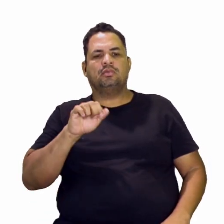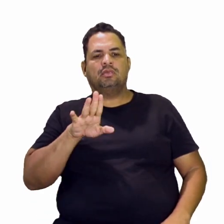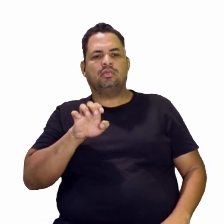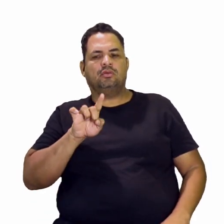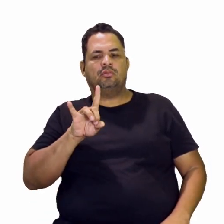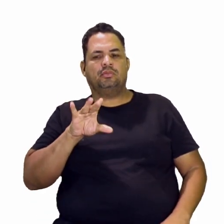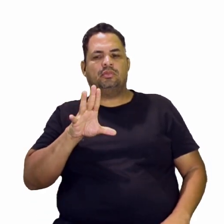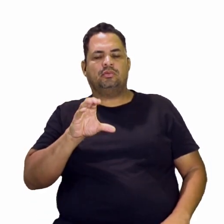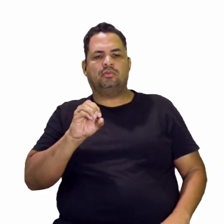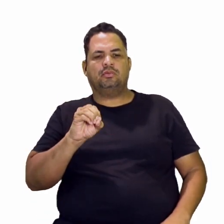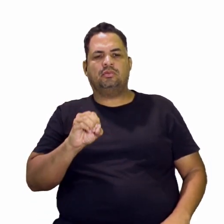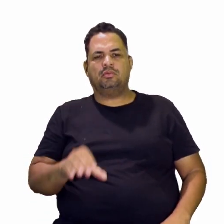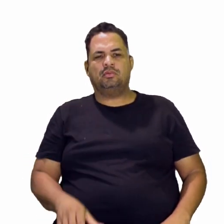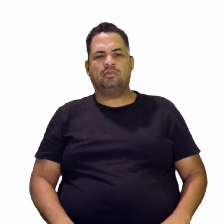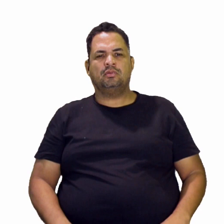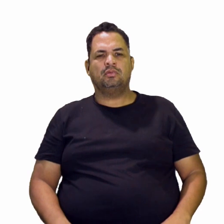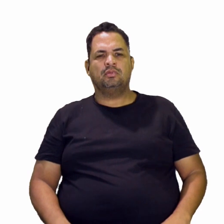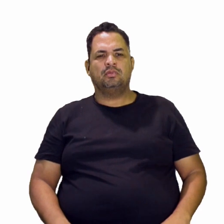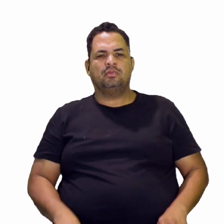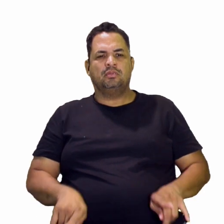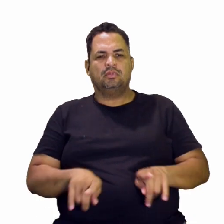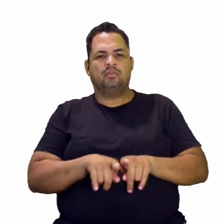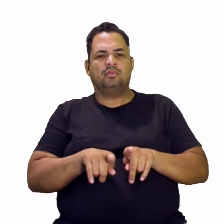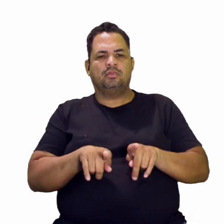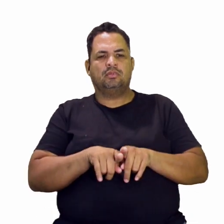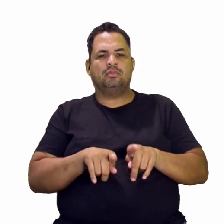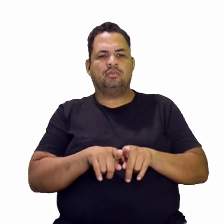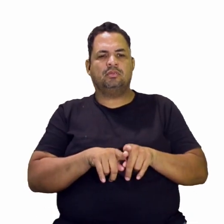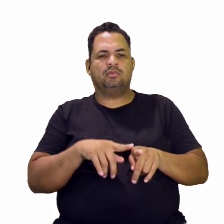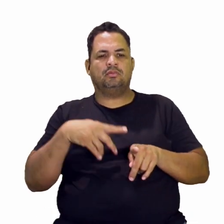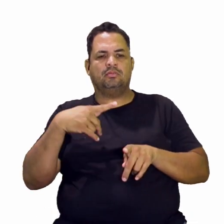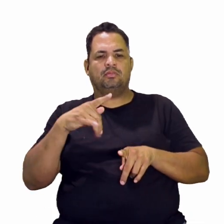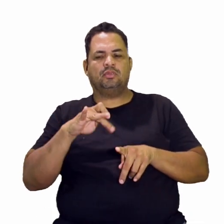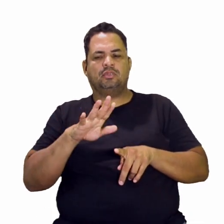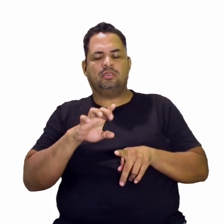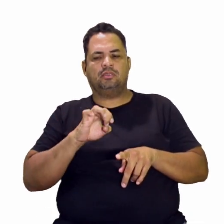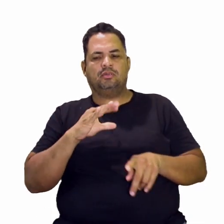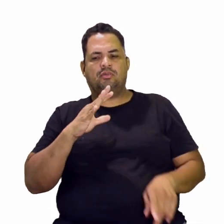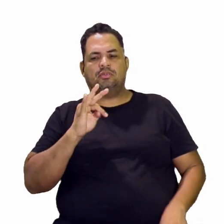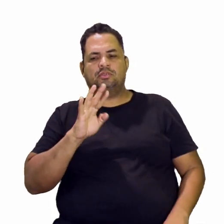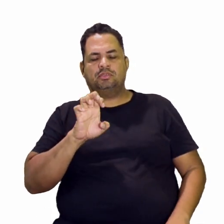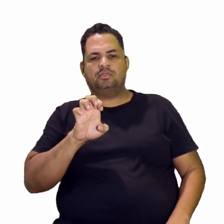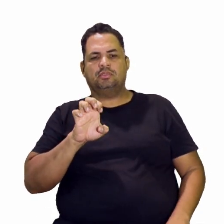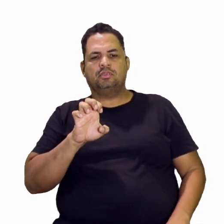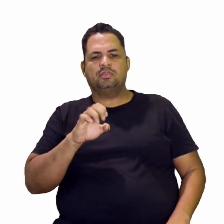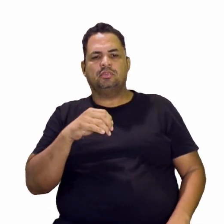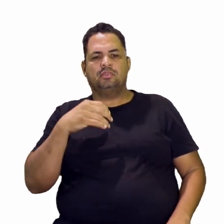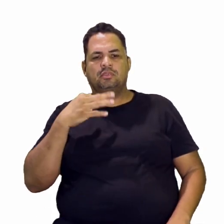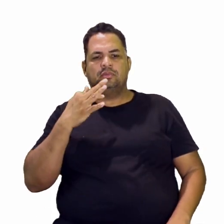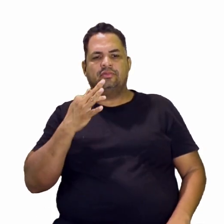aeróbio e também um procarionte